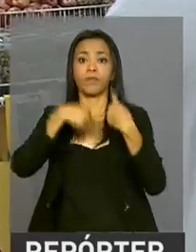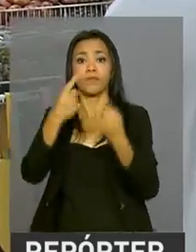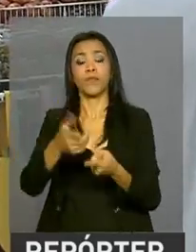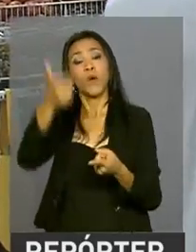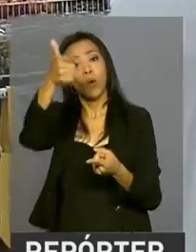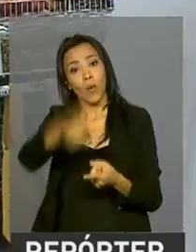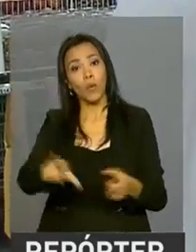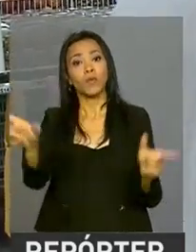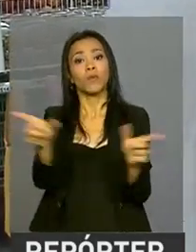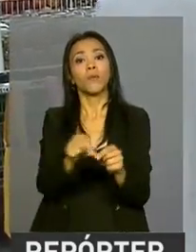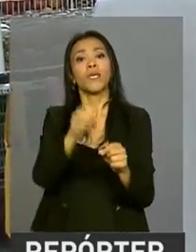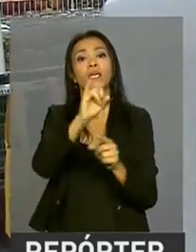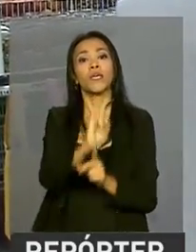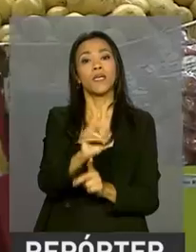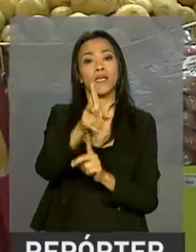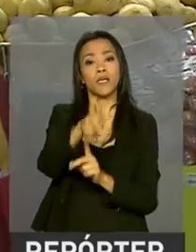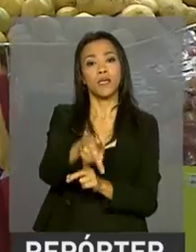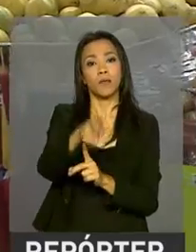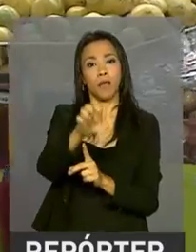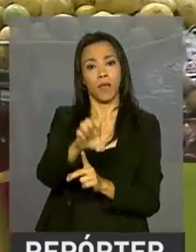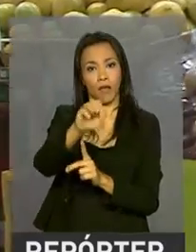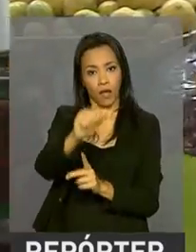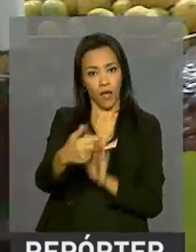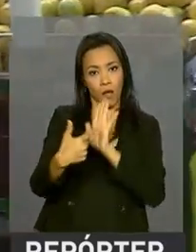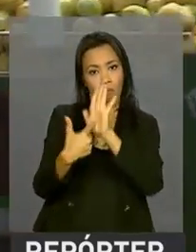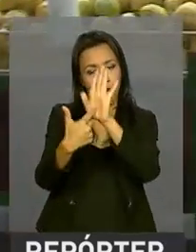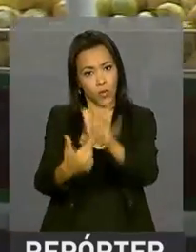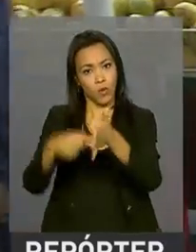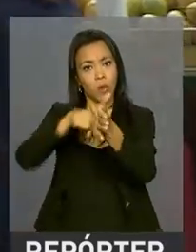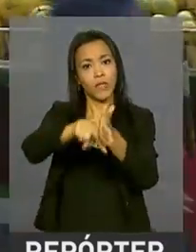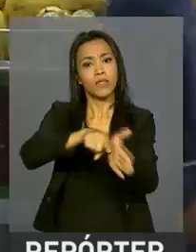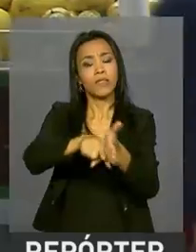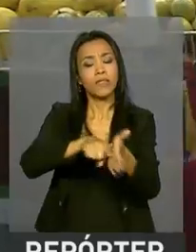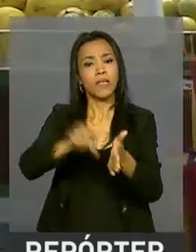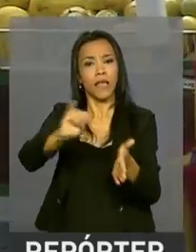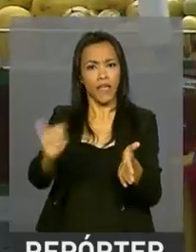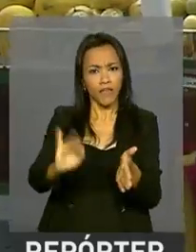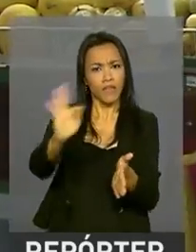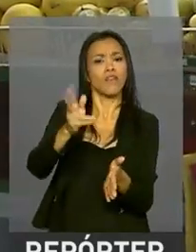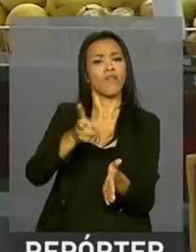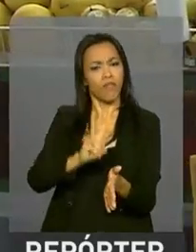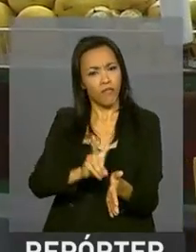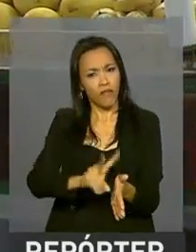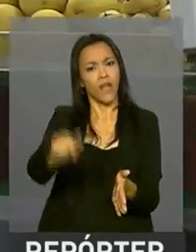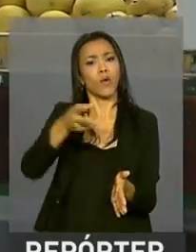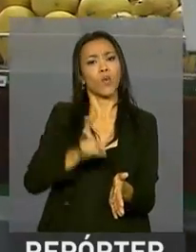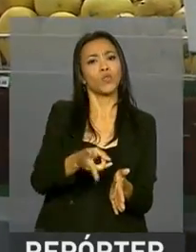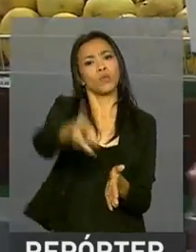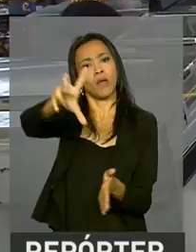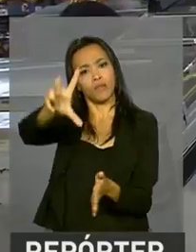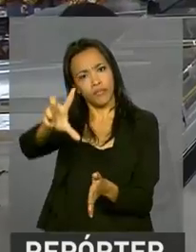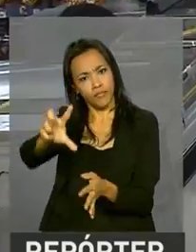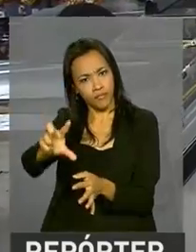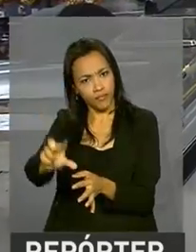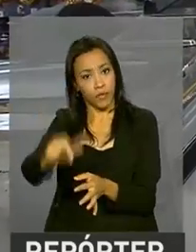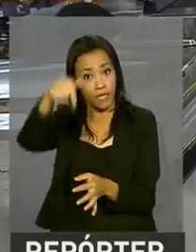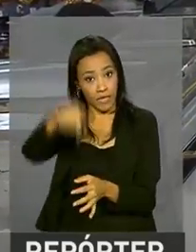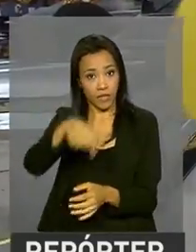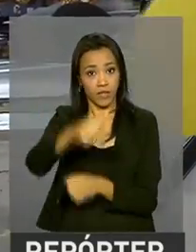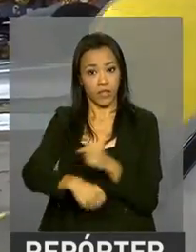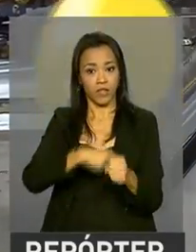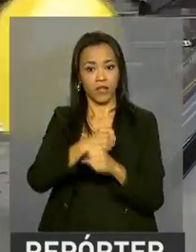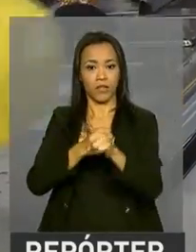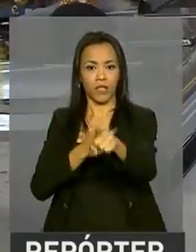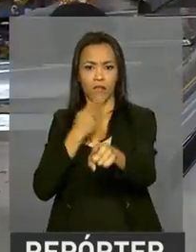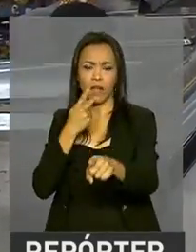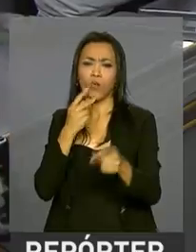Econômica Aplicada, o IPEA, apresentou um estudo que mostra que a inflação deve cair ainda mais neste e no próximo ano. O feijão estava